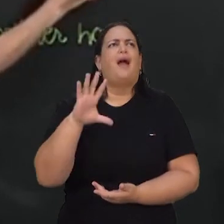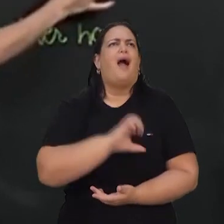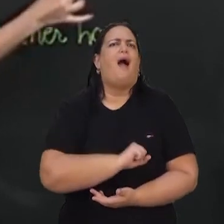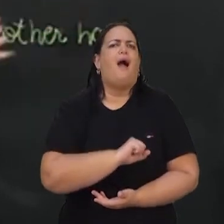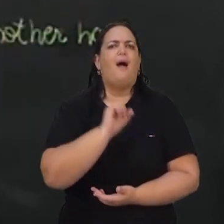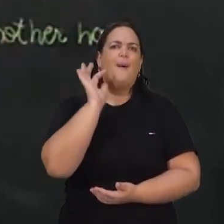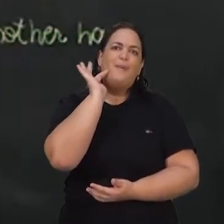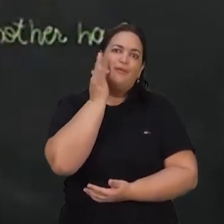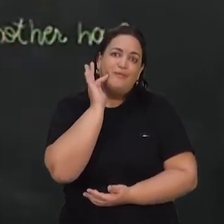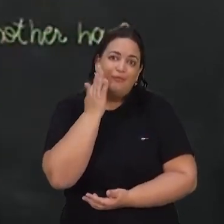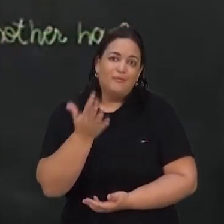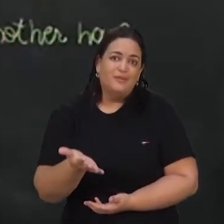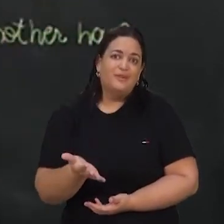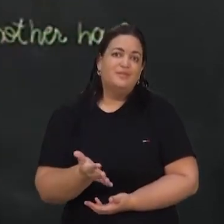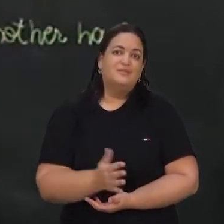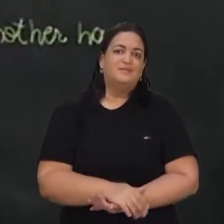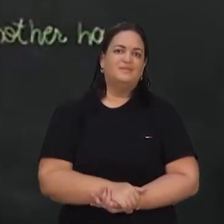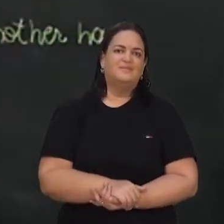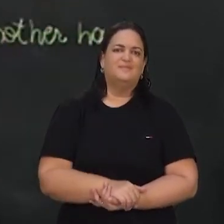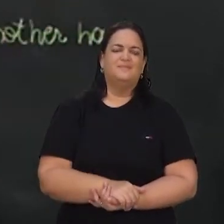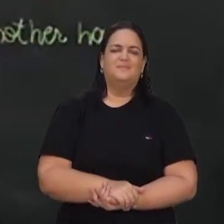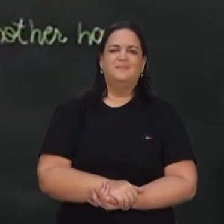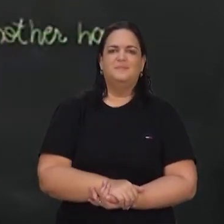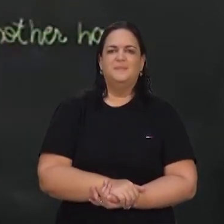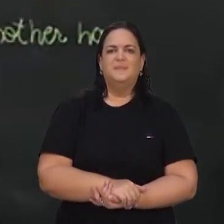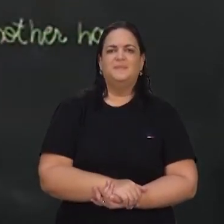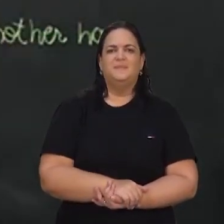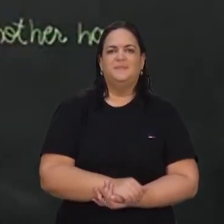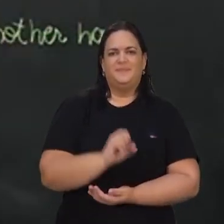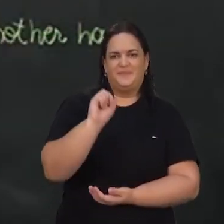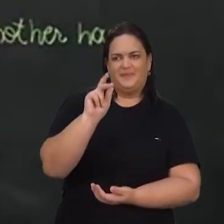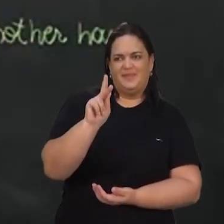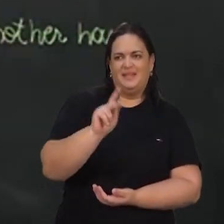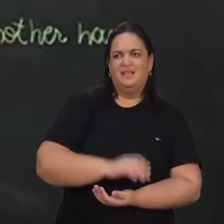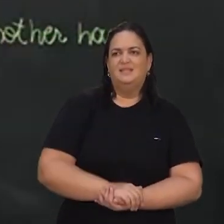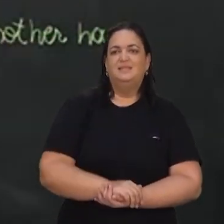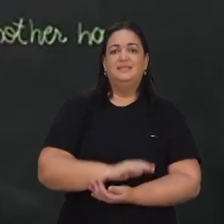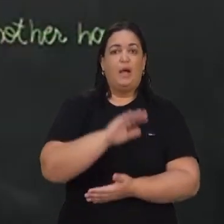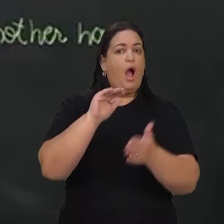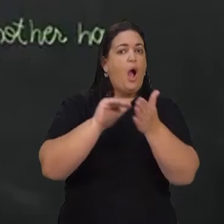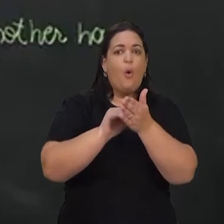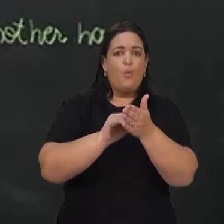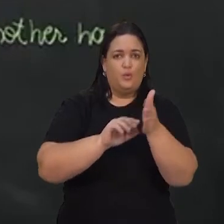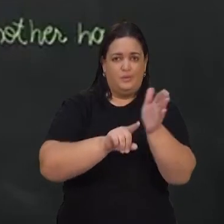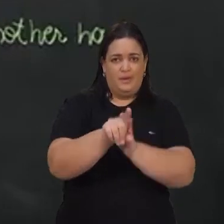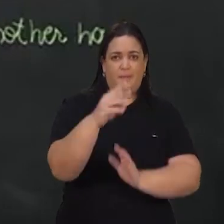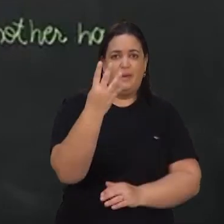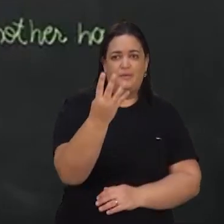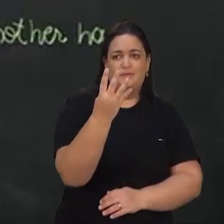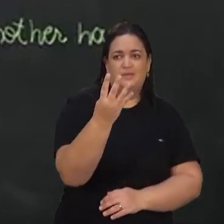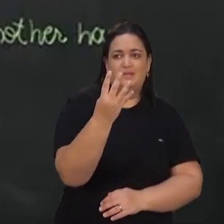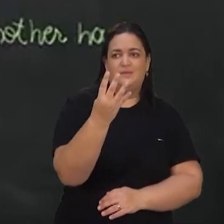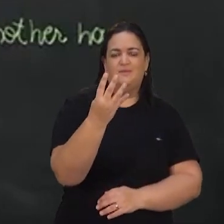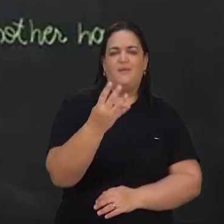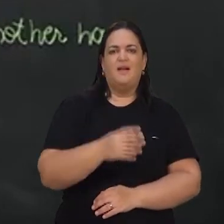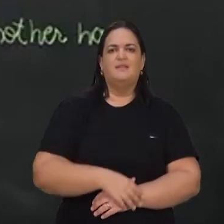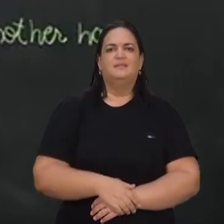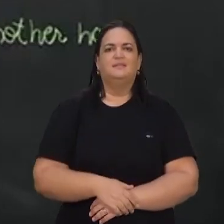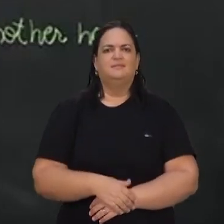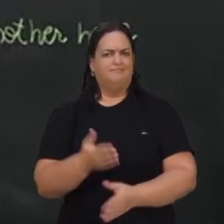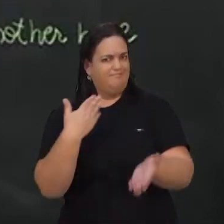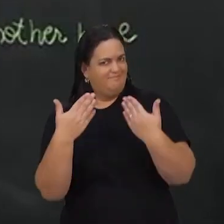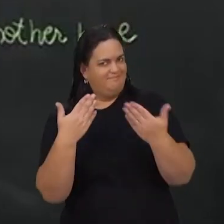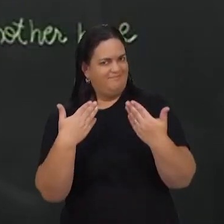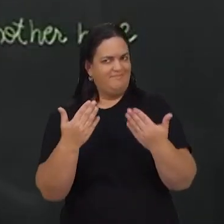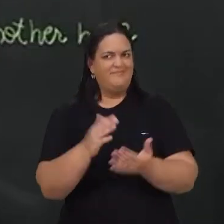fruit. Eu amo fruta. Ok? E a última frase que eu trouxe pra gente discutir é: